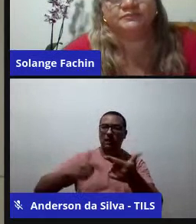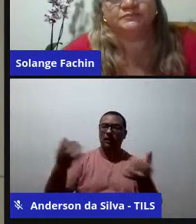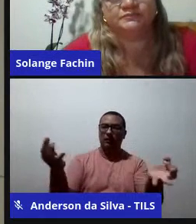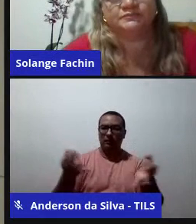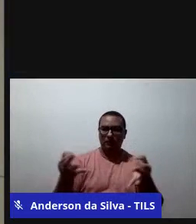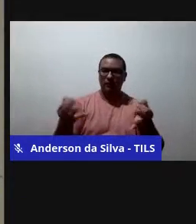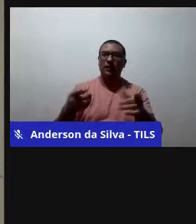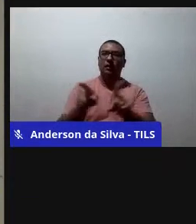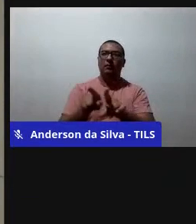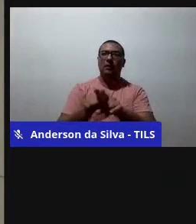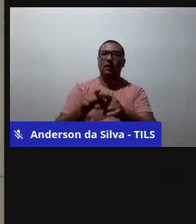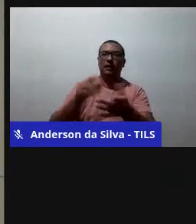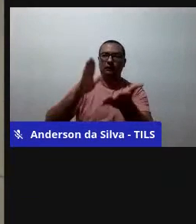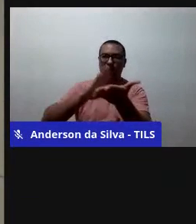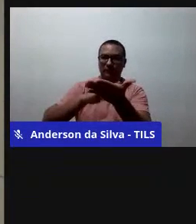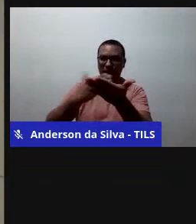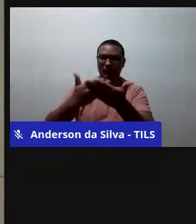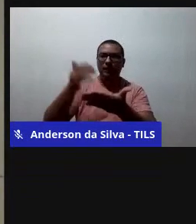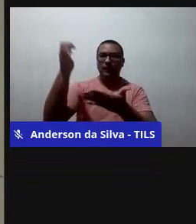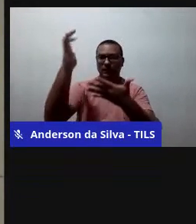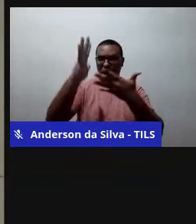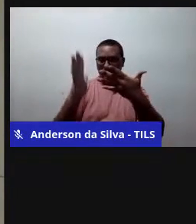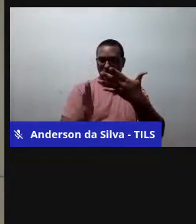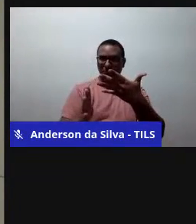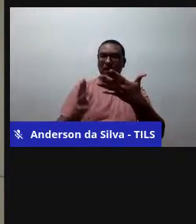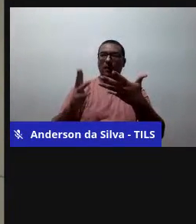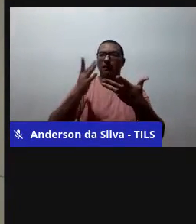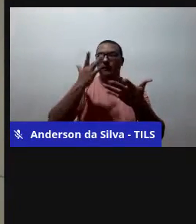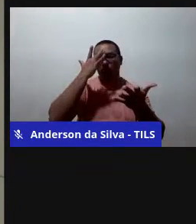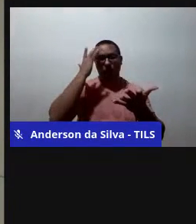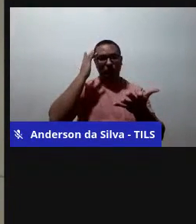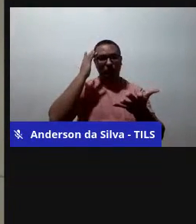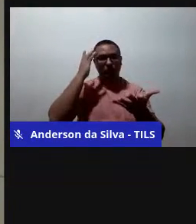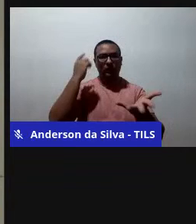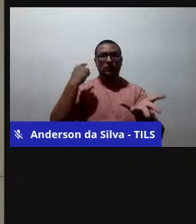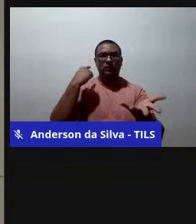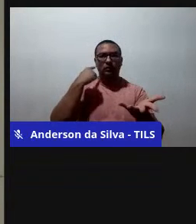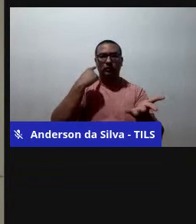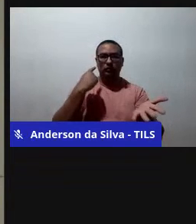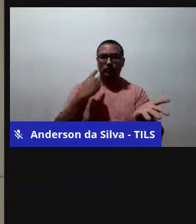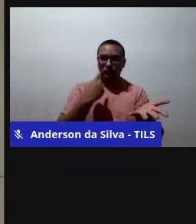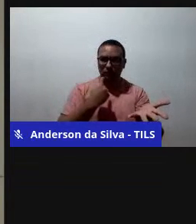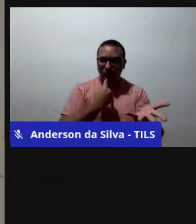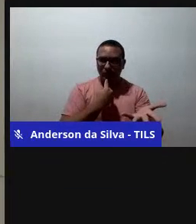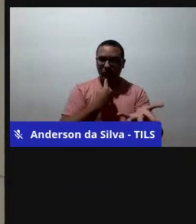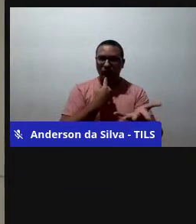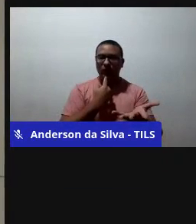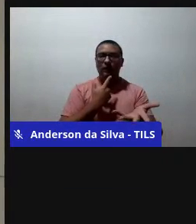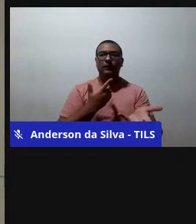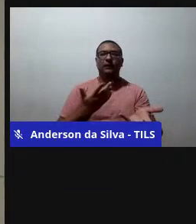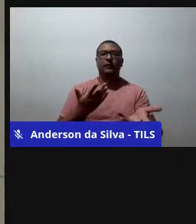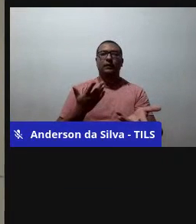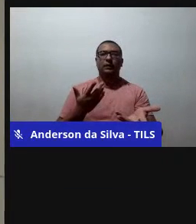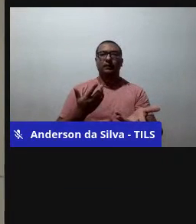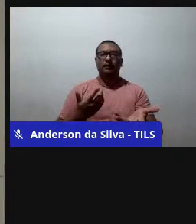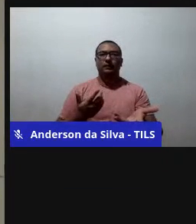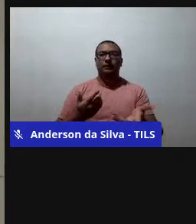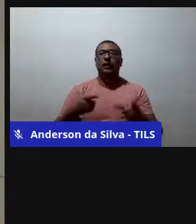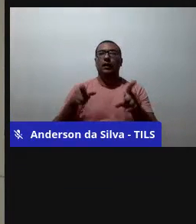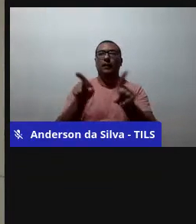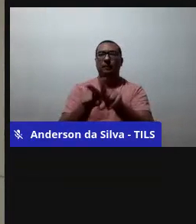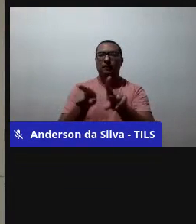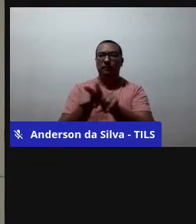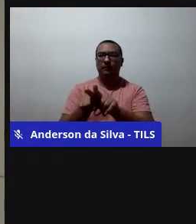a Linguagem Brasileira de Sinais para quem não tenha condições de nos ouvir. Da mesma